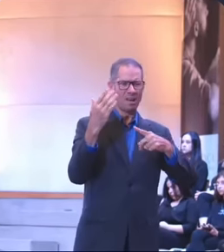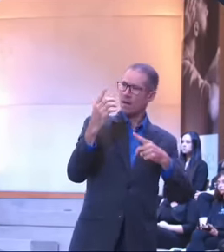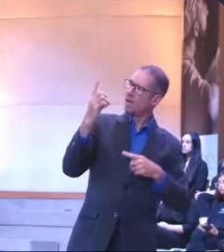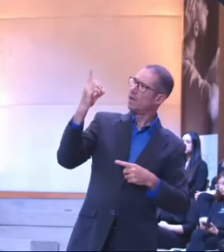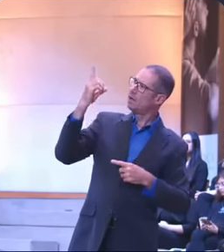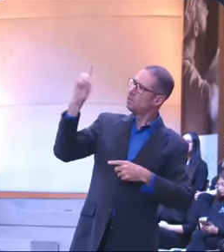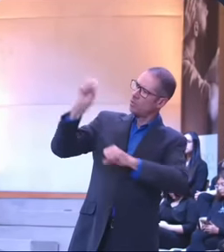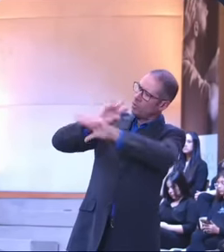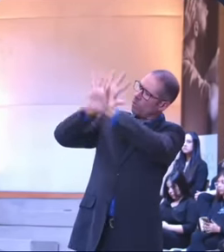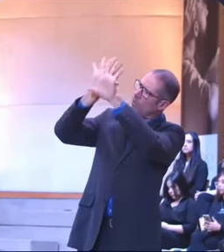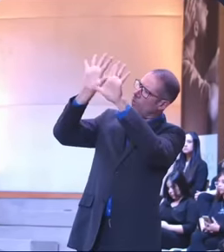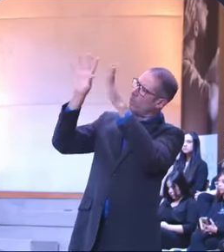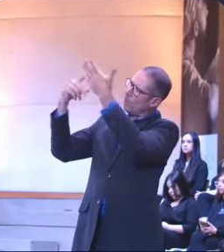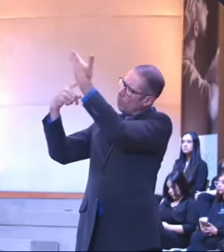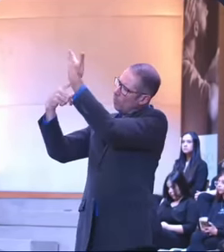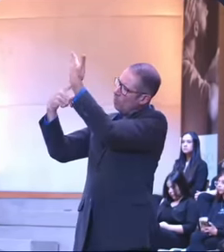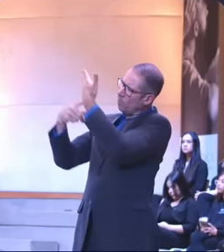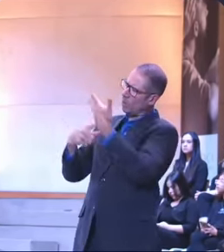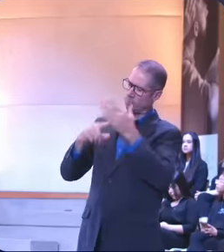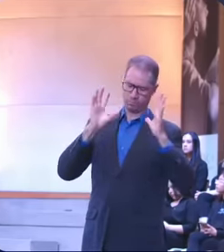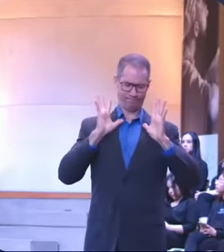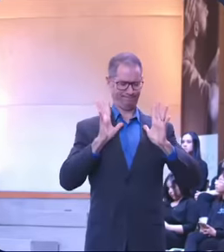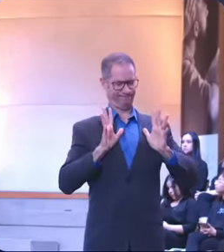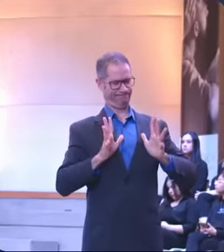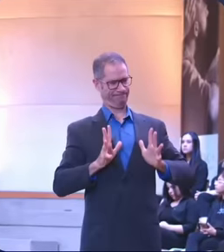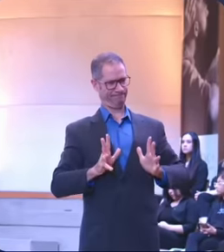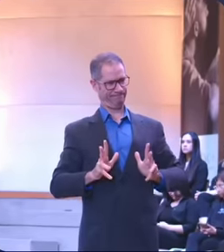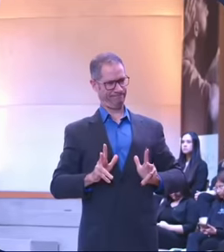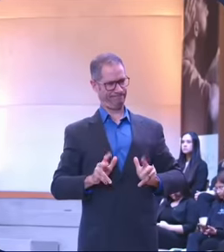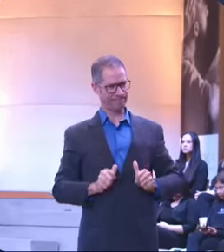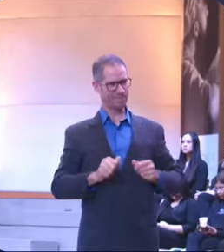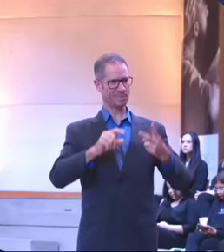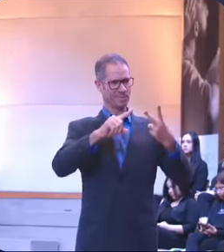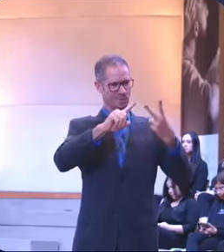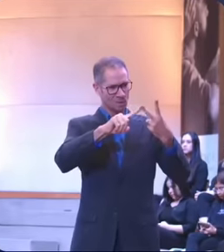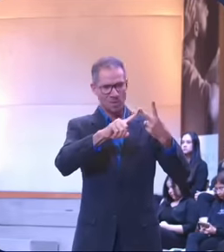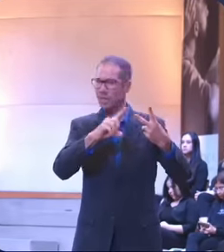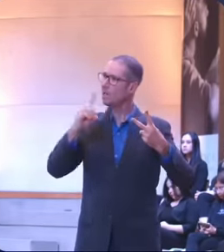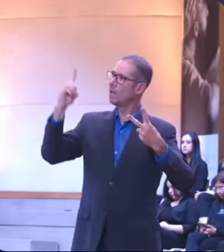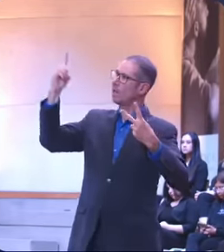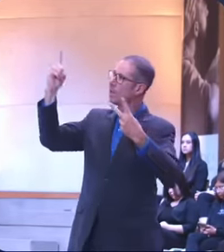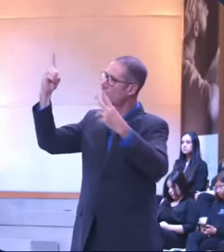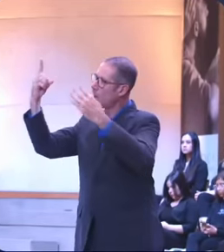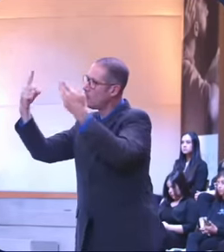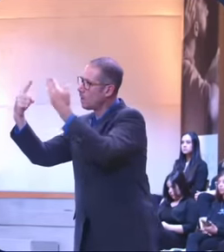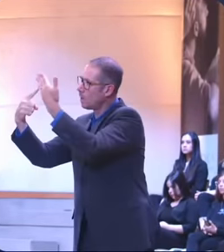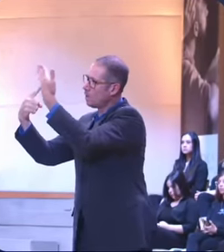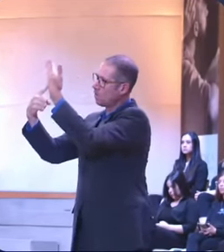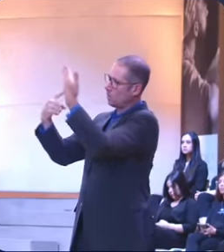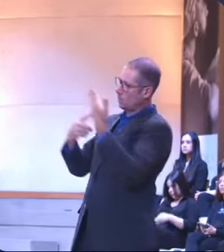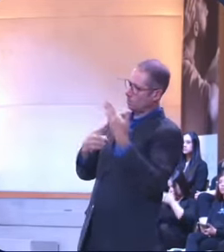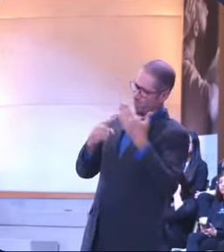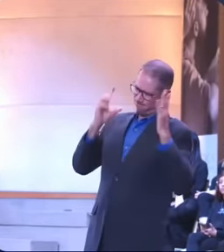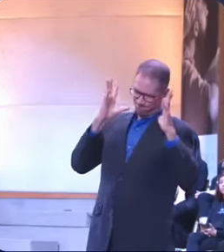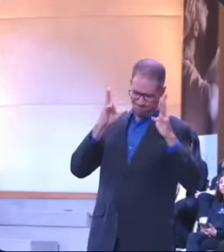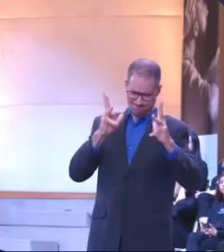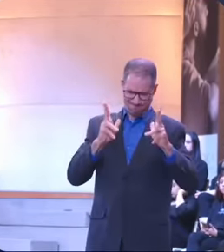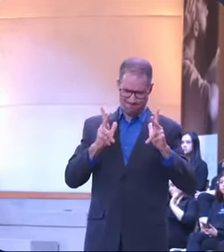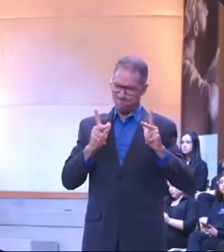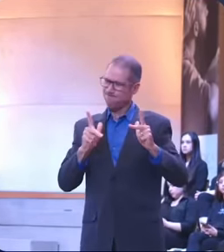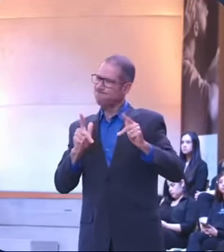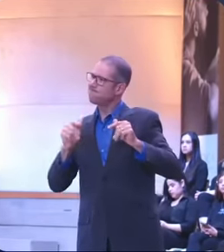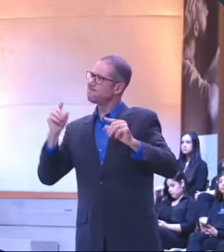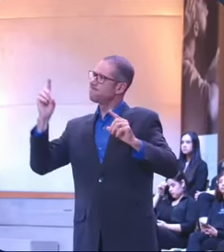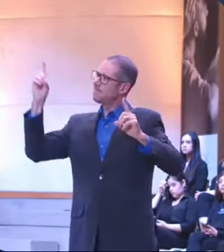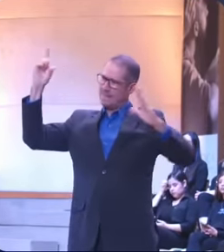a sua glória, mas Ele revela a sua santidade. E quando Ele revela a santidade dEle, Ele